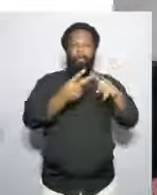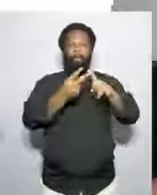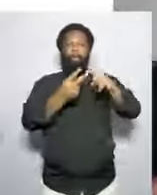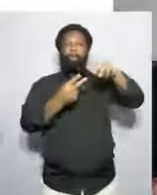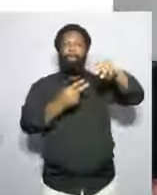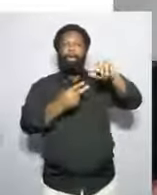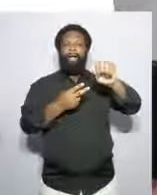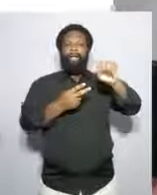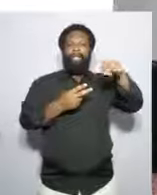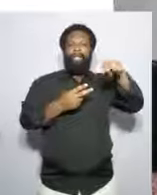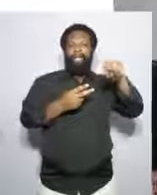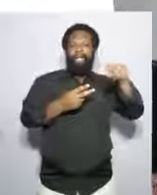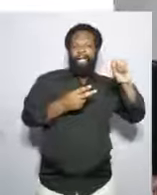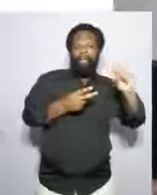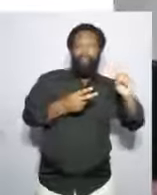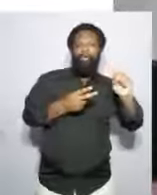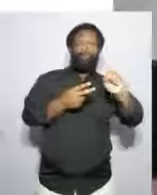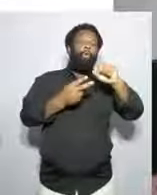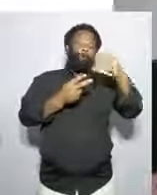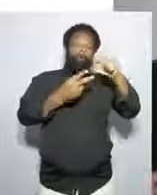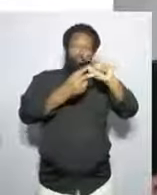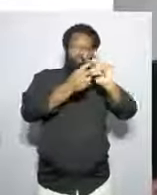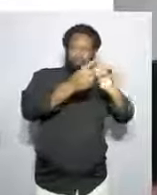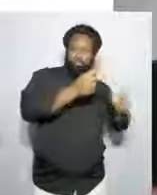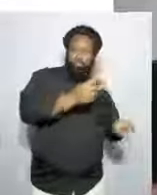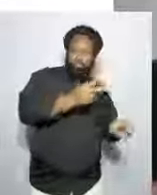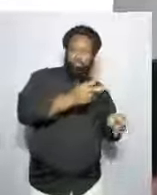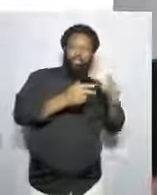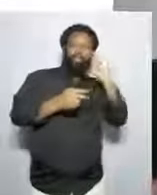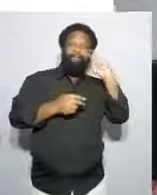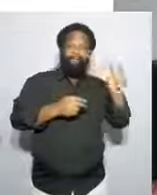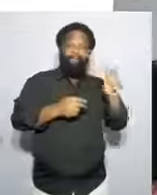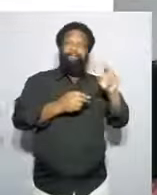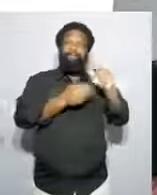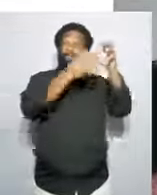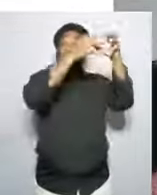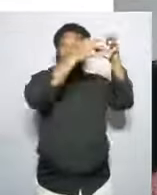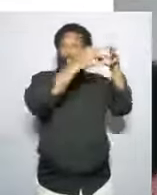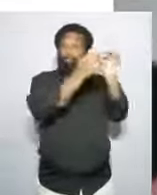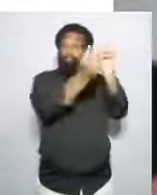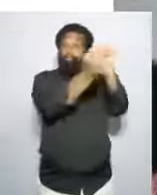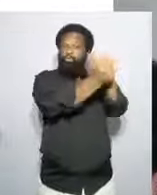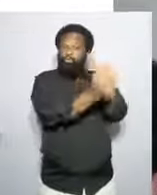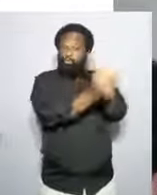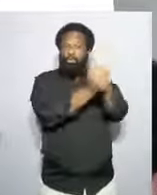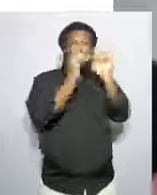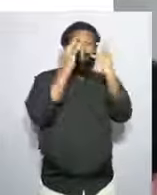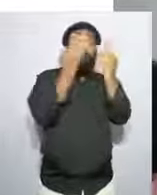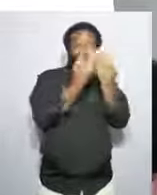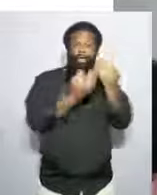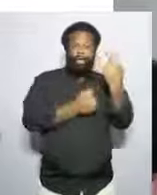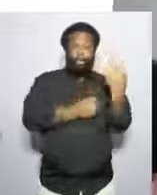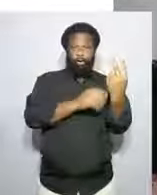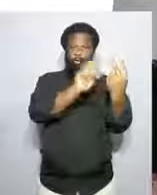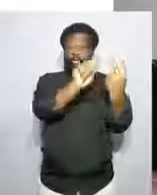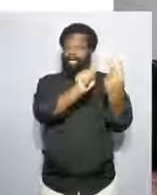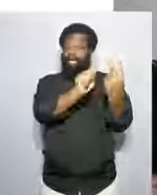cálcio, estrôncio, bário, rádio, que são esses elementos químicos aqui, né, presentes na família